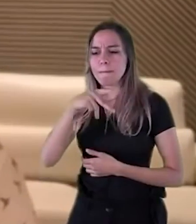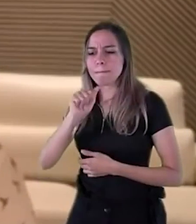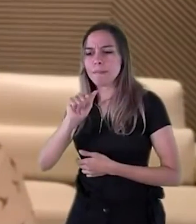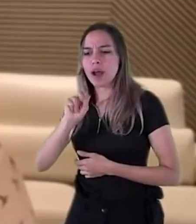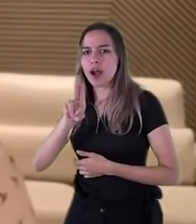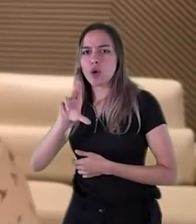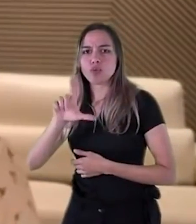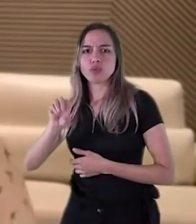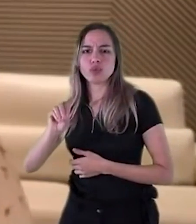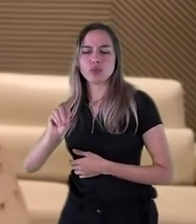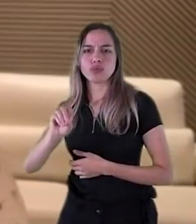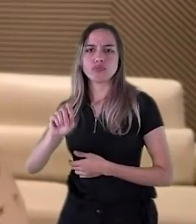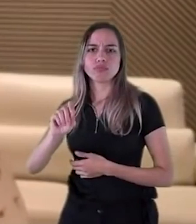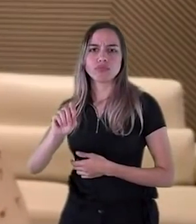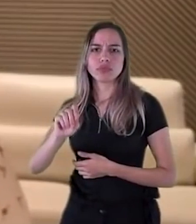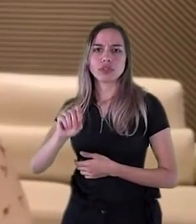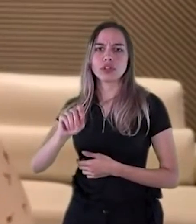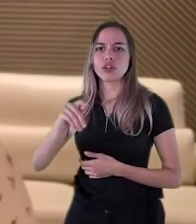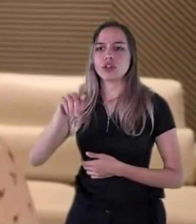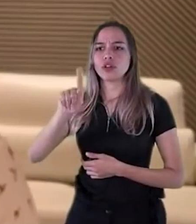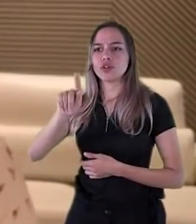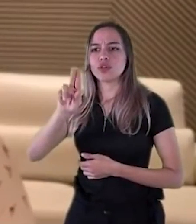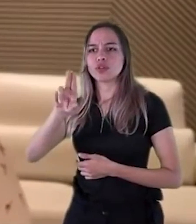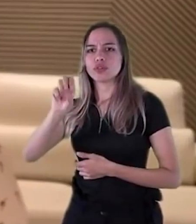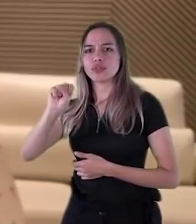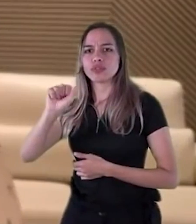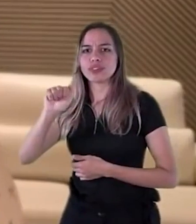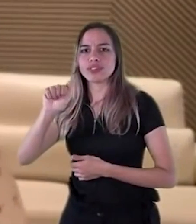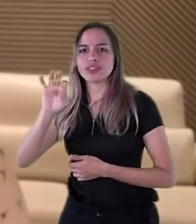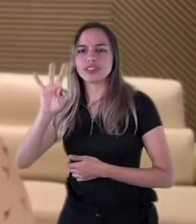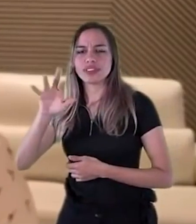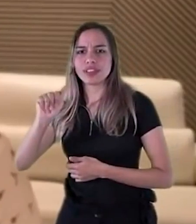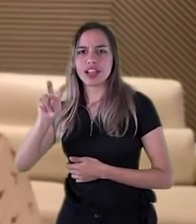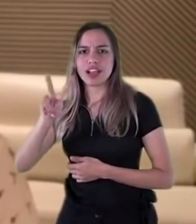dizendo que rir, fazer humor é um